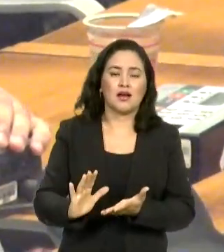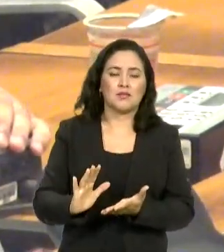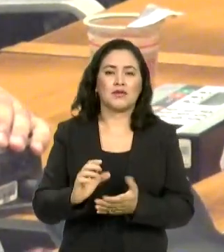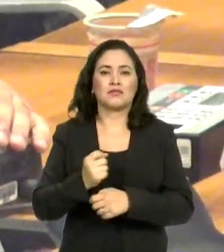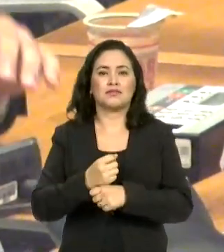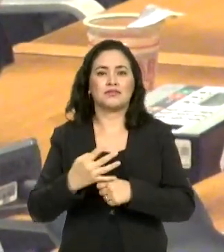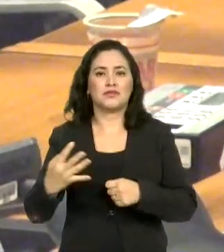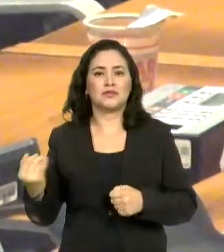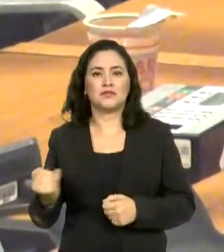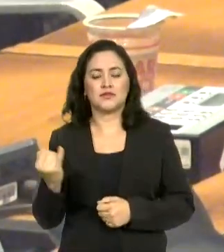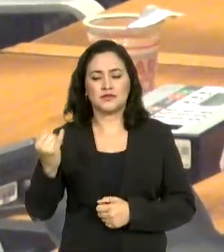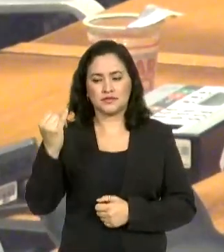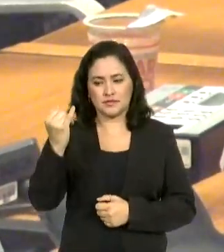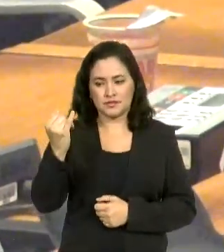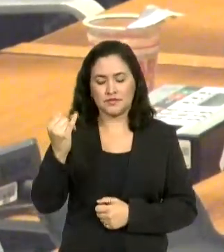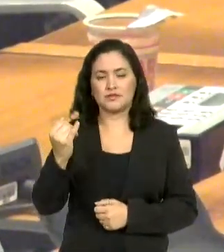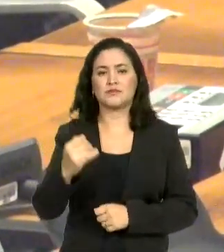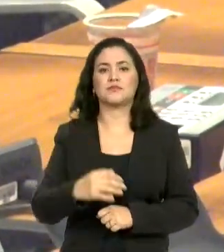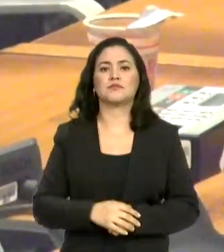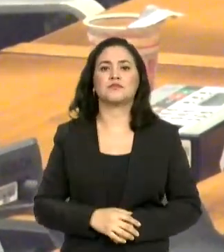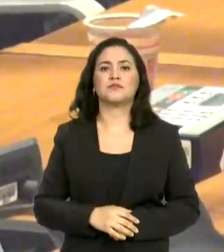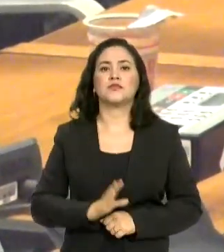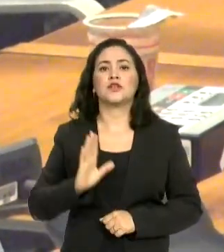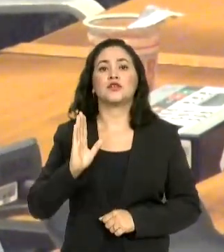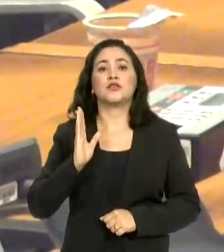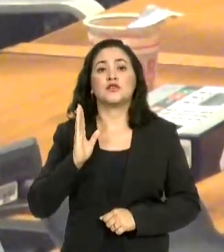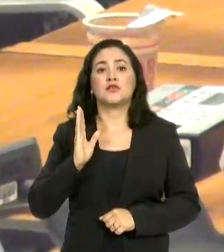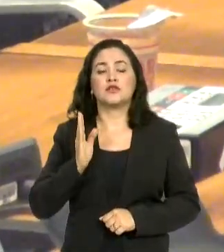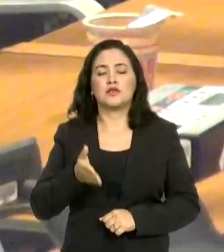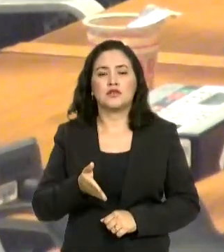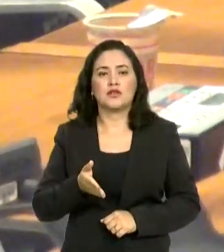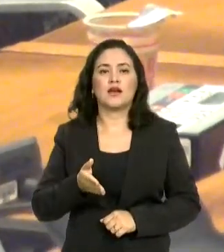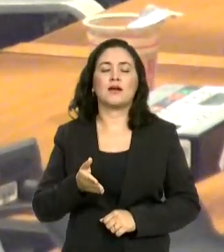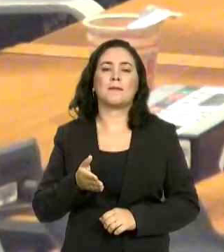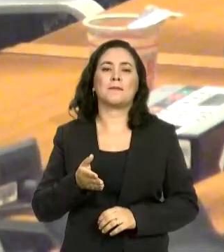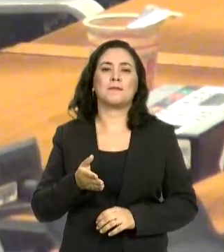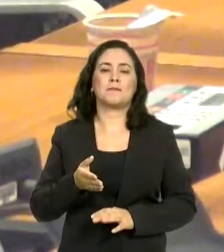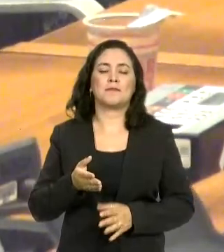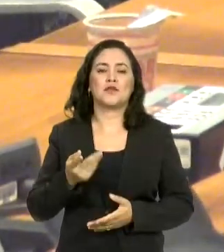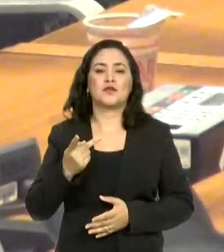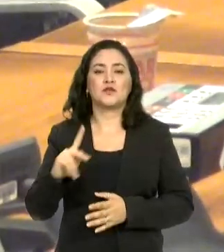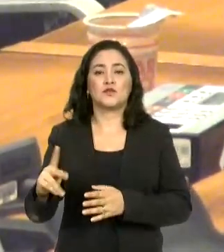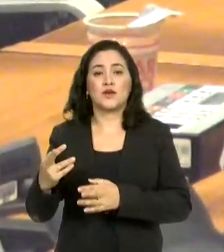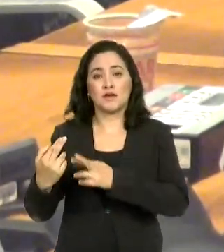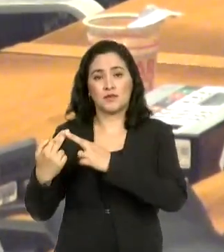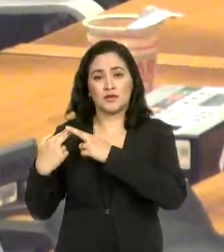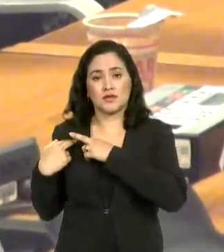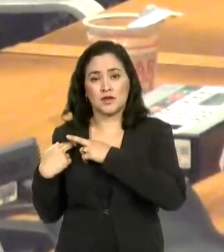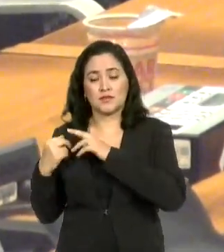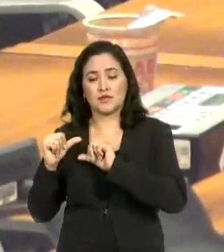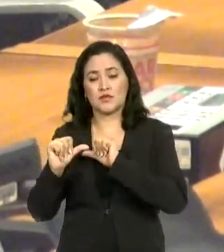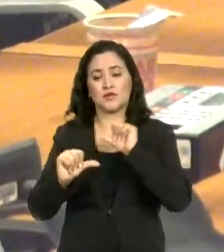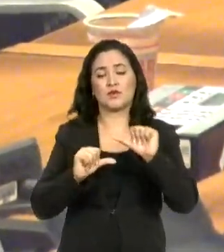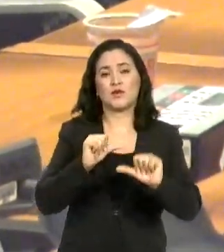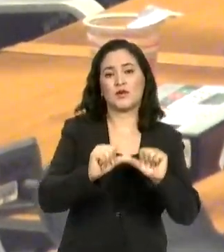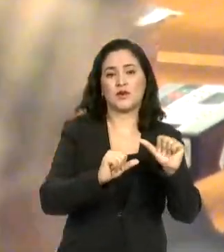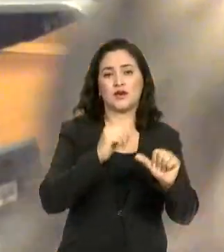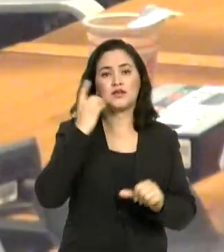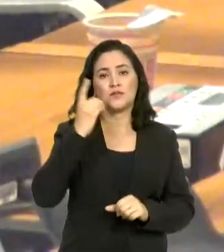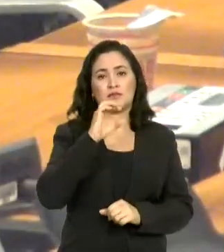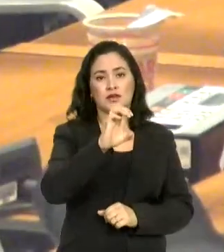deputada Cláudia, que assume o mandato junto com a gente em fevereiro. Deputado Leonardo Sá, grande médico também lá da Baixada, amigo, Detinha, que